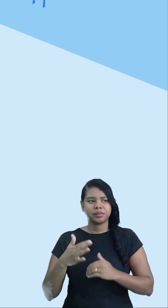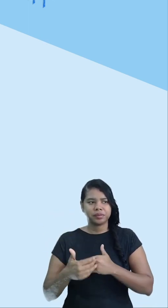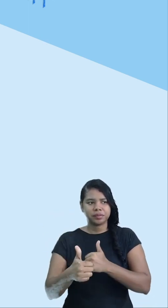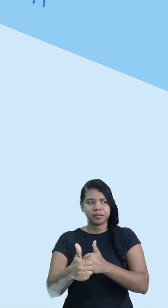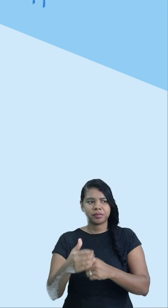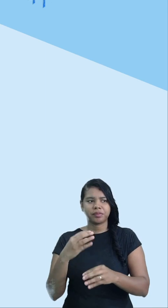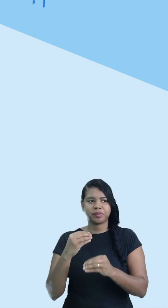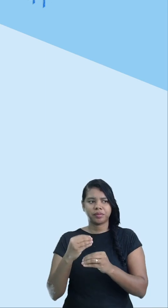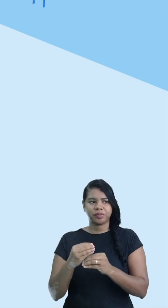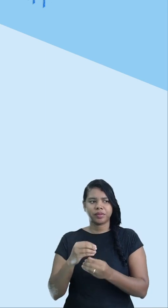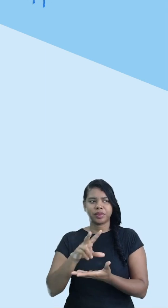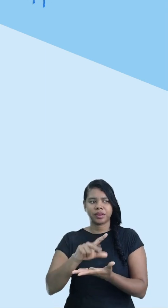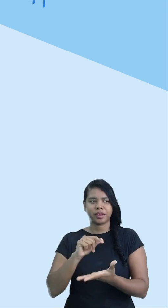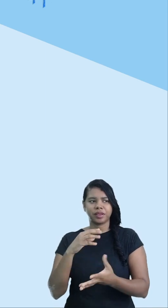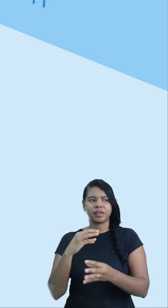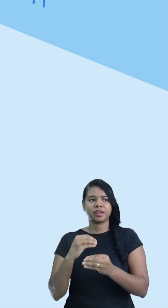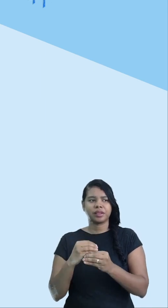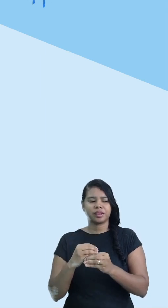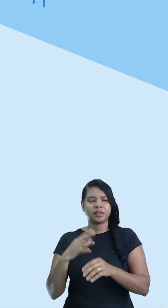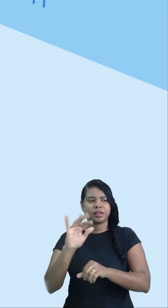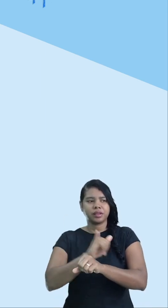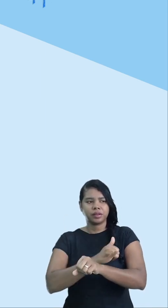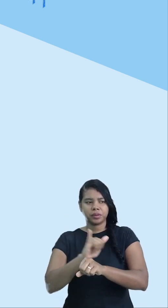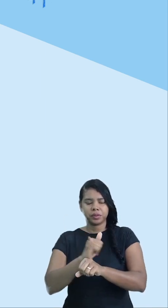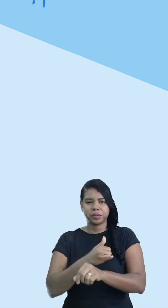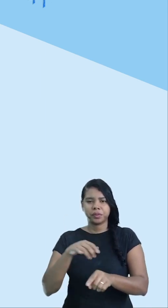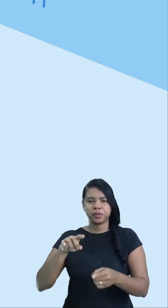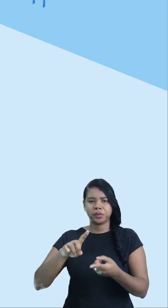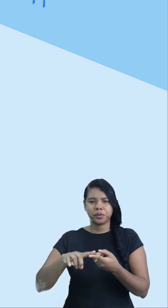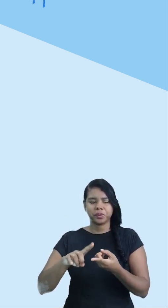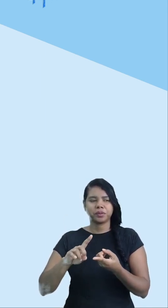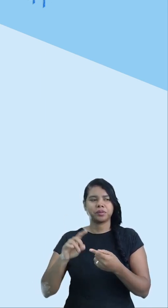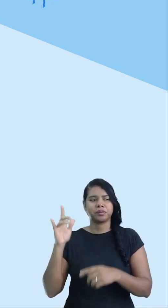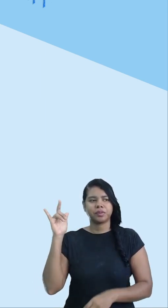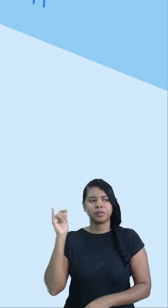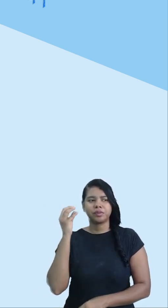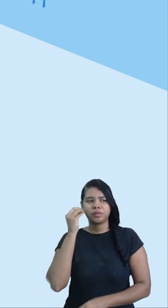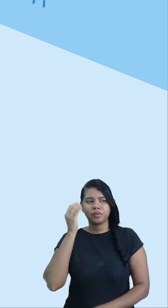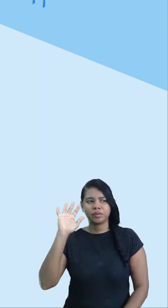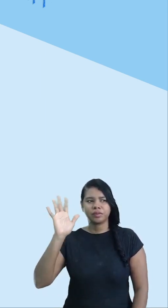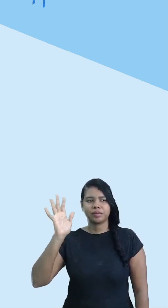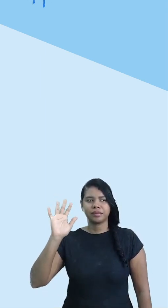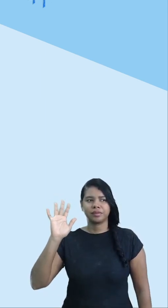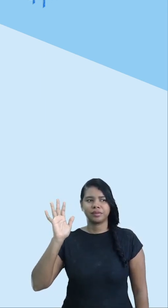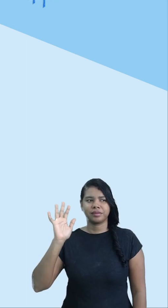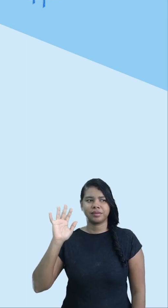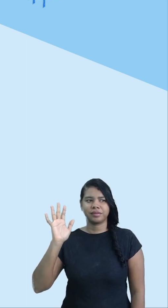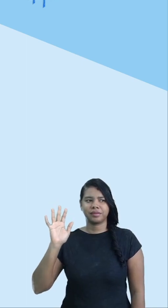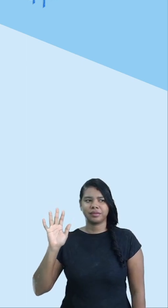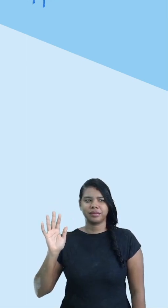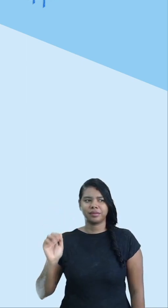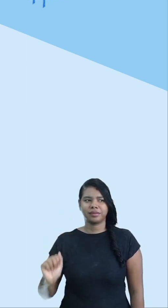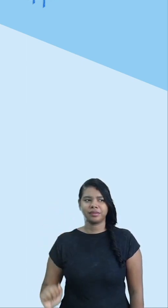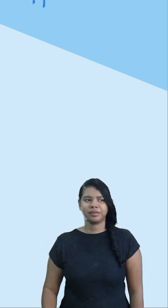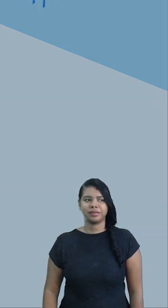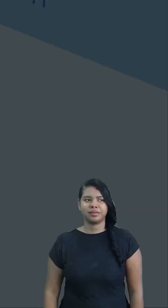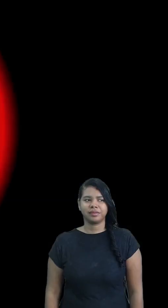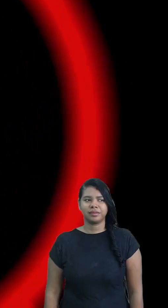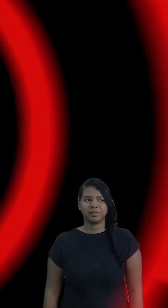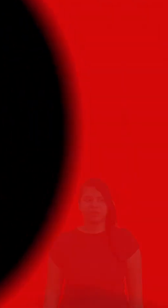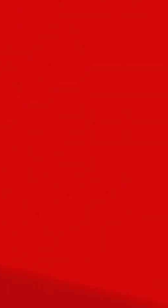canal do EducaPE no YouTube e também segue no Instagram. Cheiro no teu coração. Vou beber mais um copo d'água. Até a próxima disciplina.